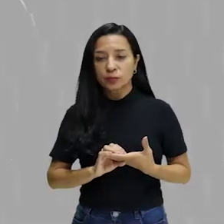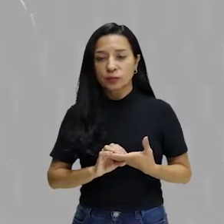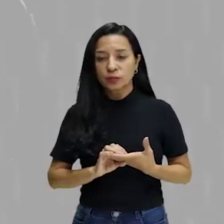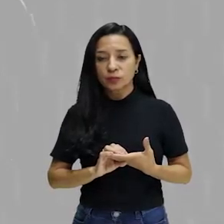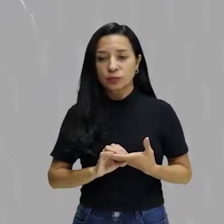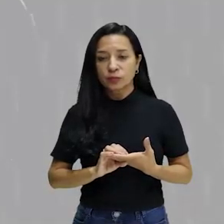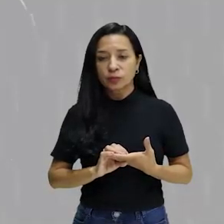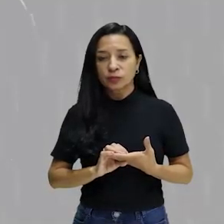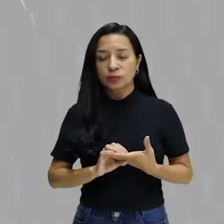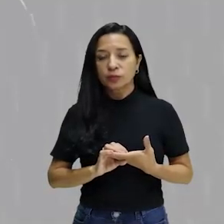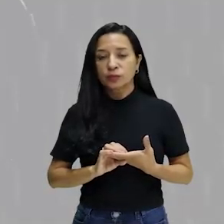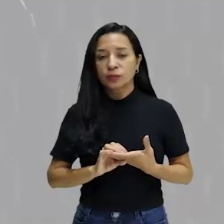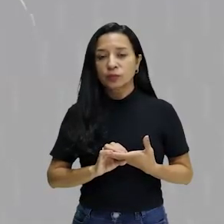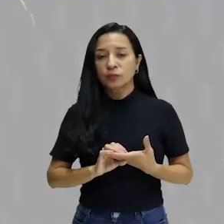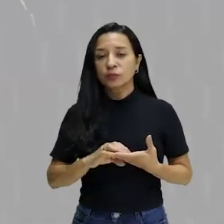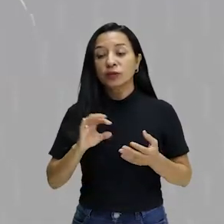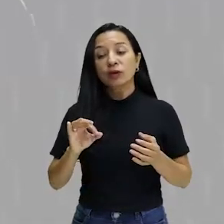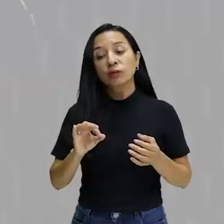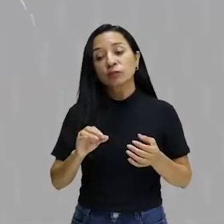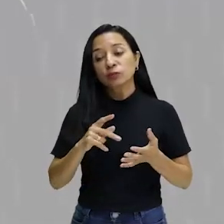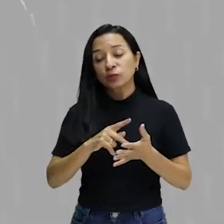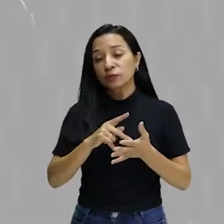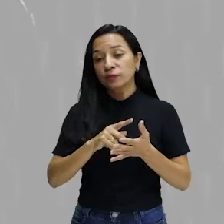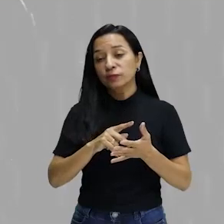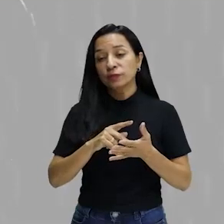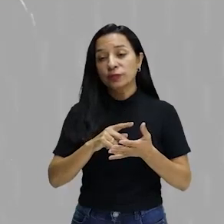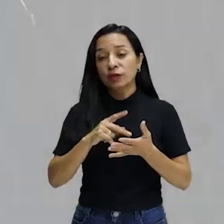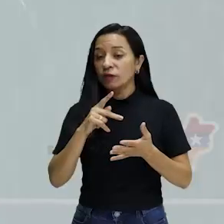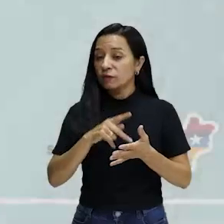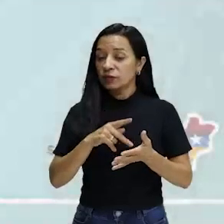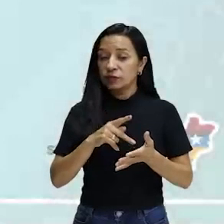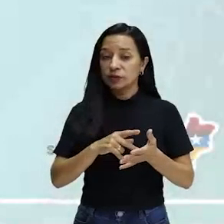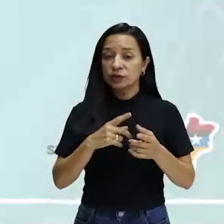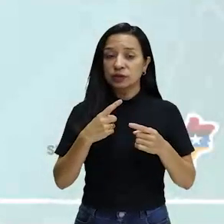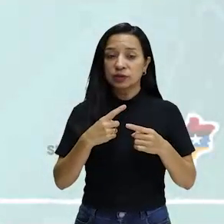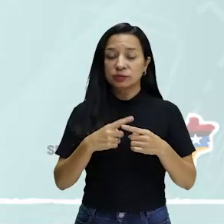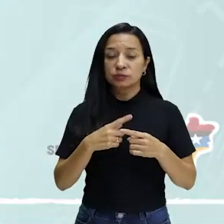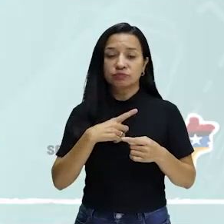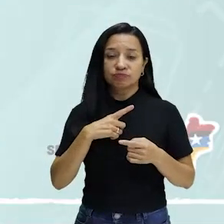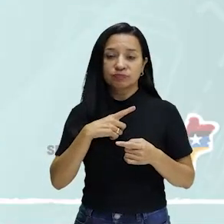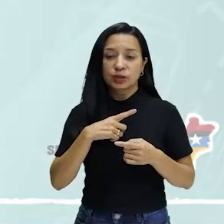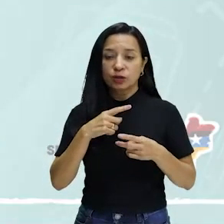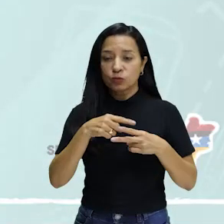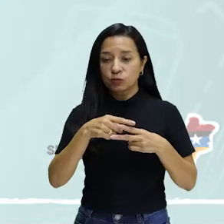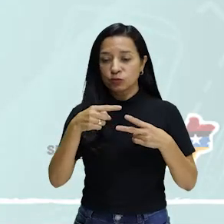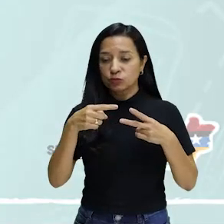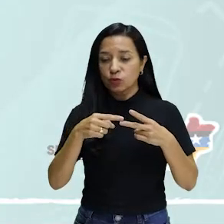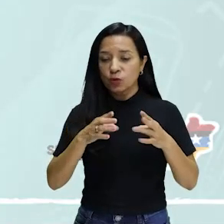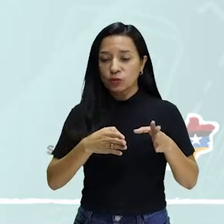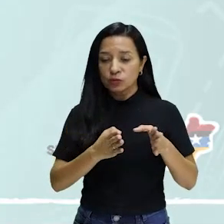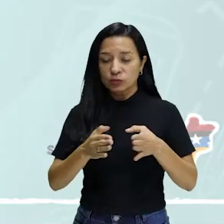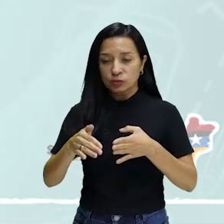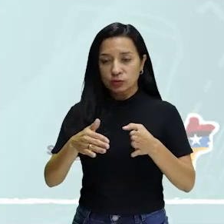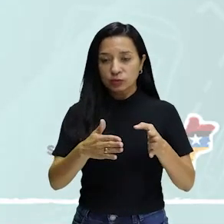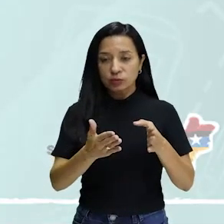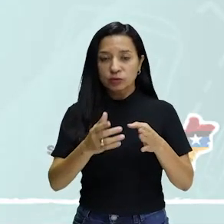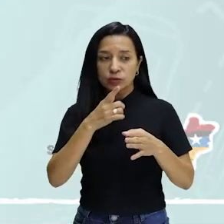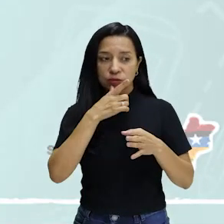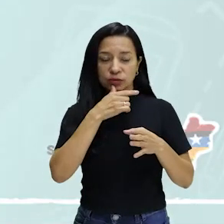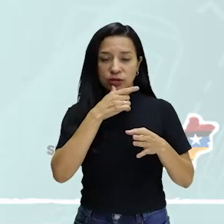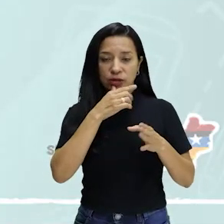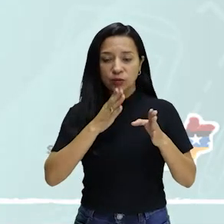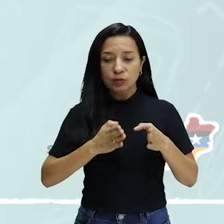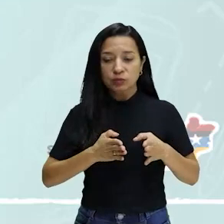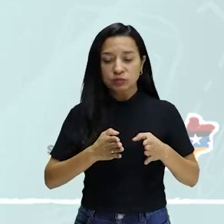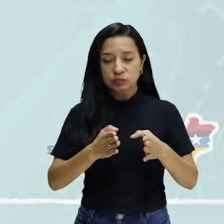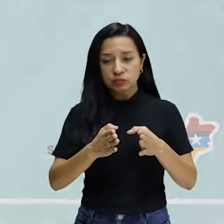da raiz. Pessoal, essa afirmativa aqui ela é verdadeira, tá? Nós temos dois caminhos que a água